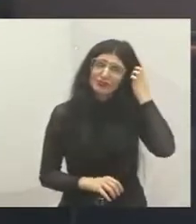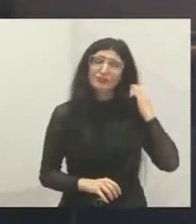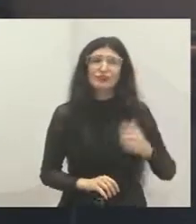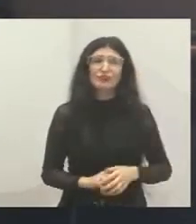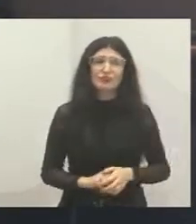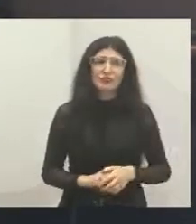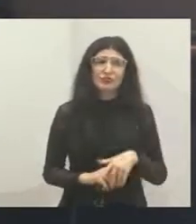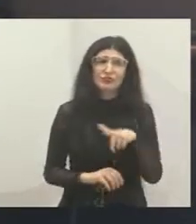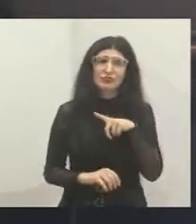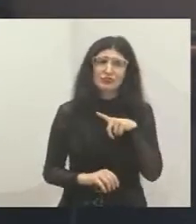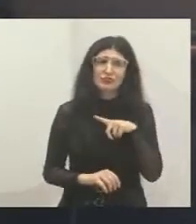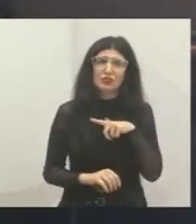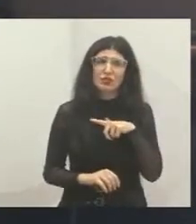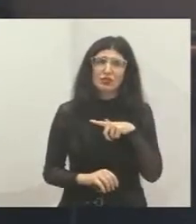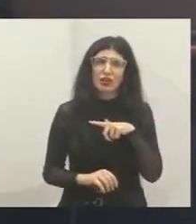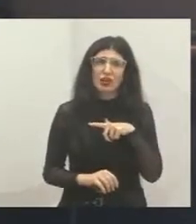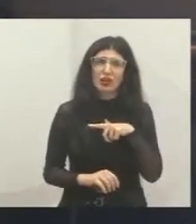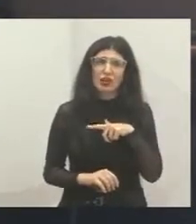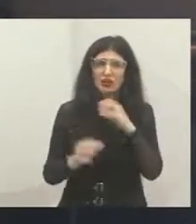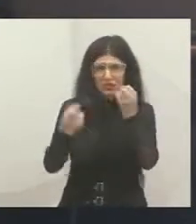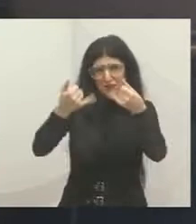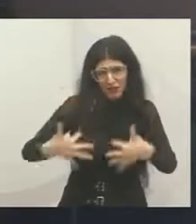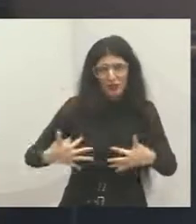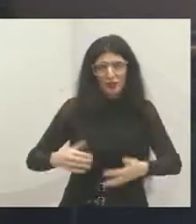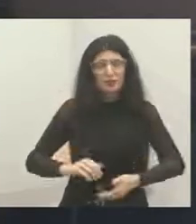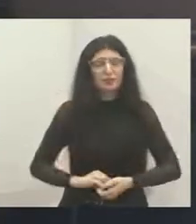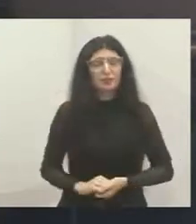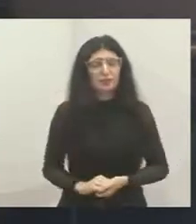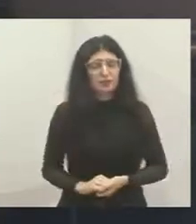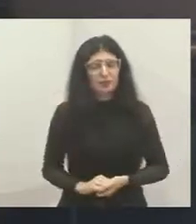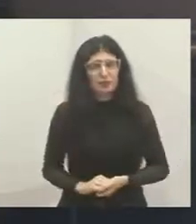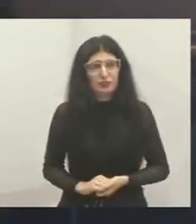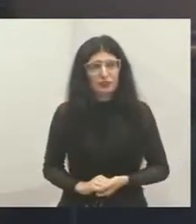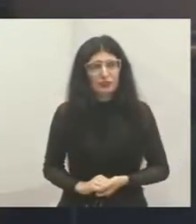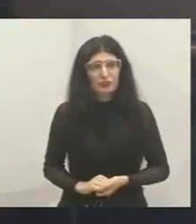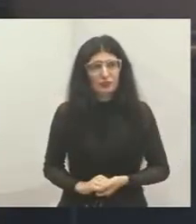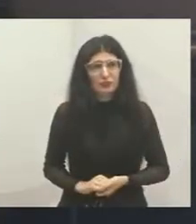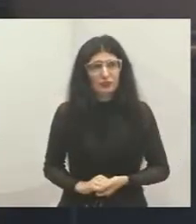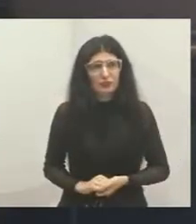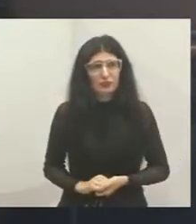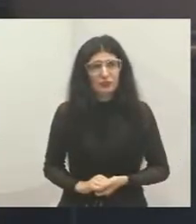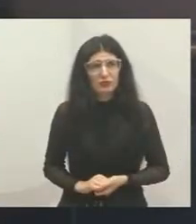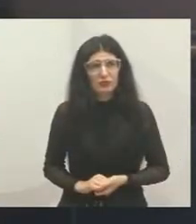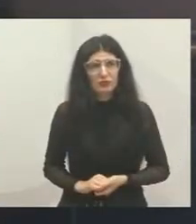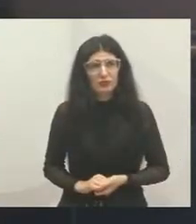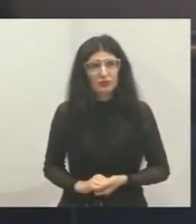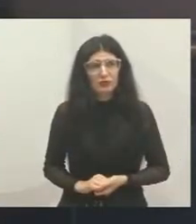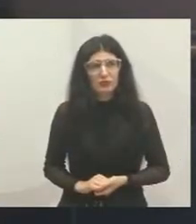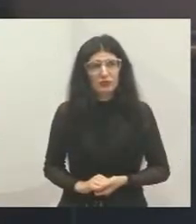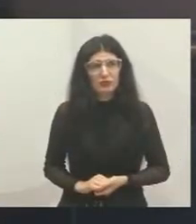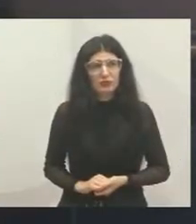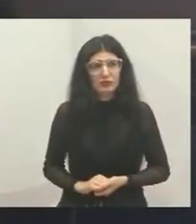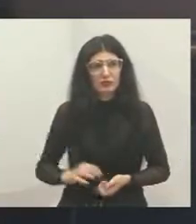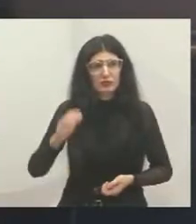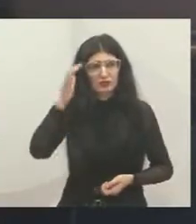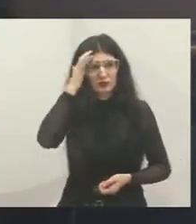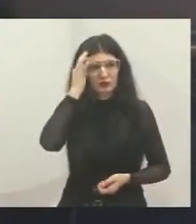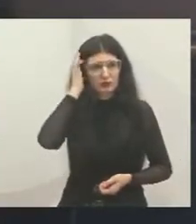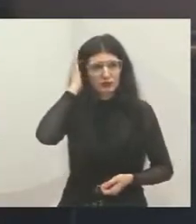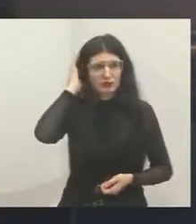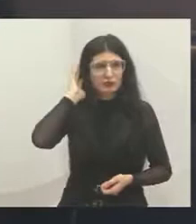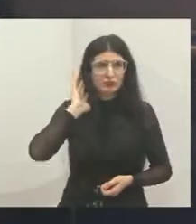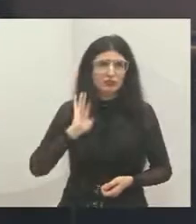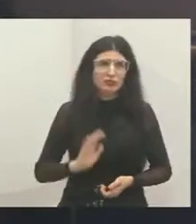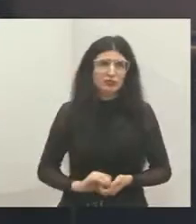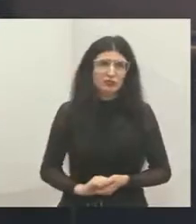esse aspecto, tá? Que diz, né, já tem até uma conta contábil criada, né, mas até